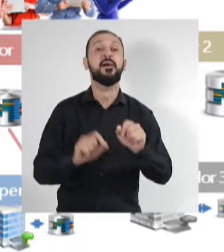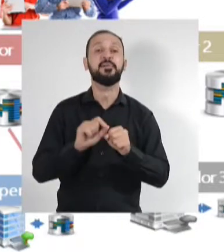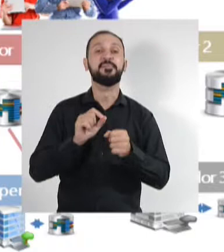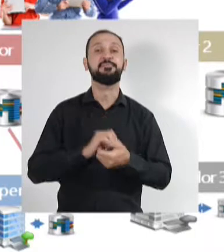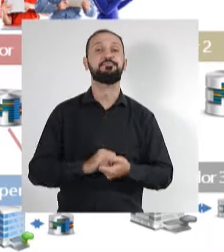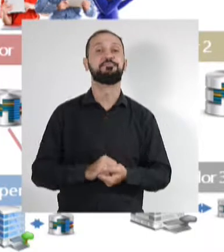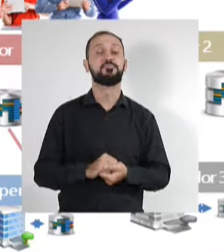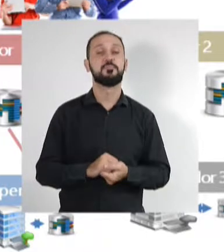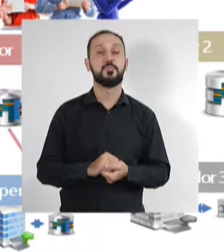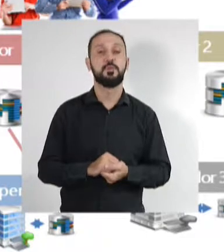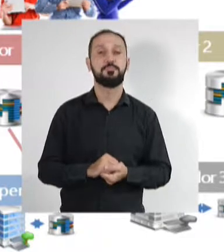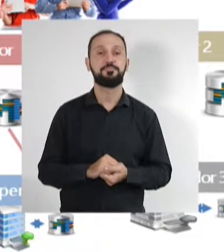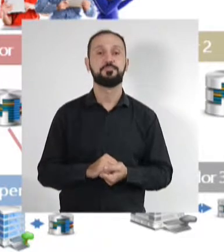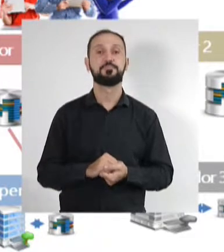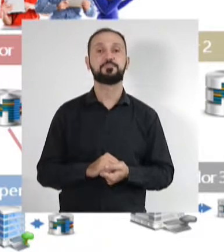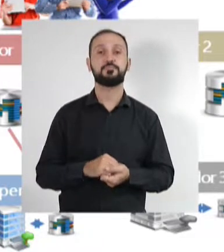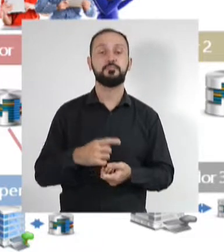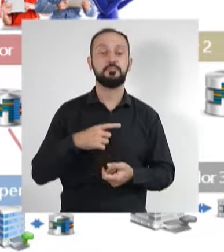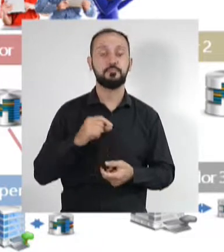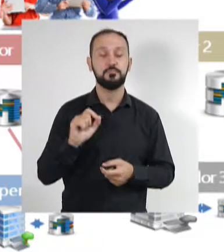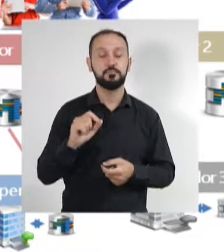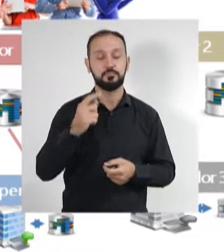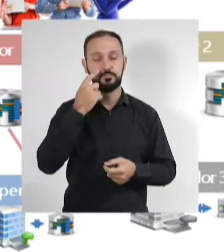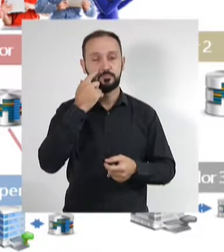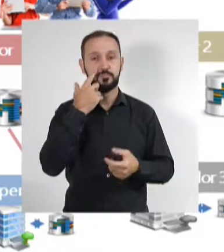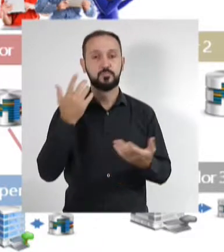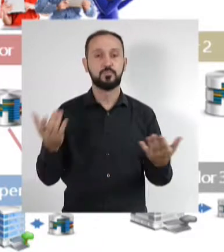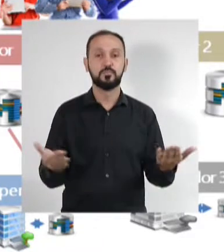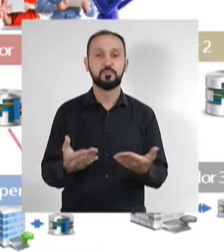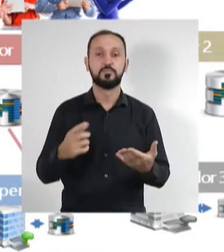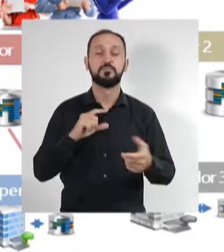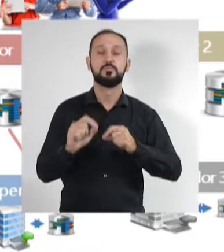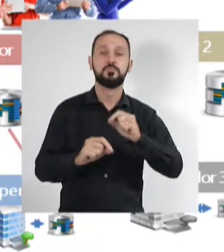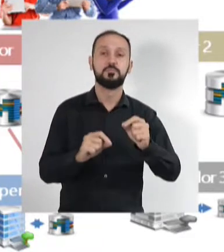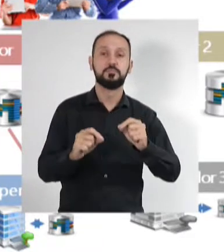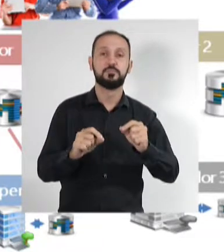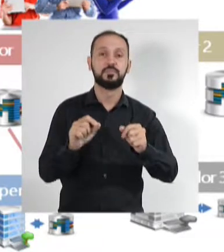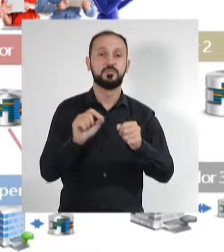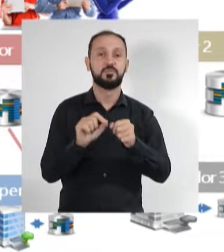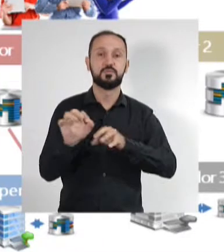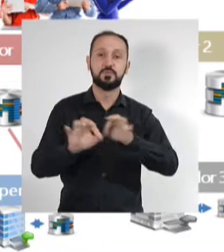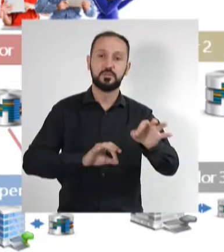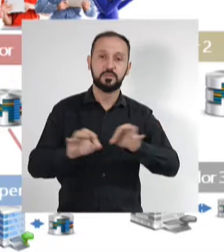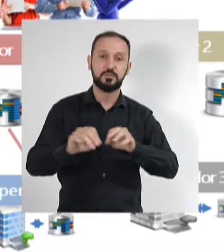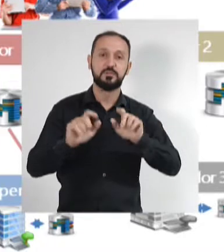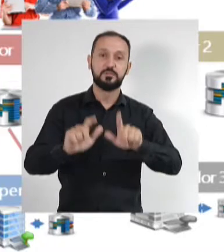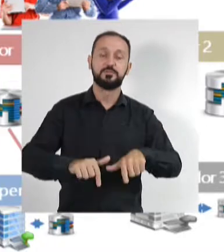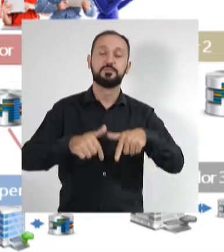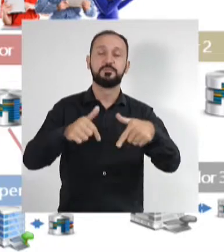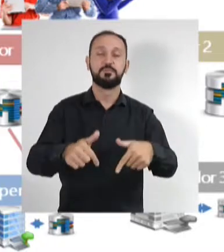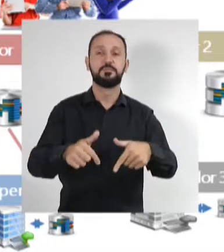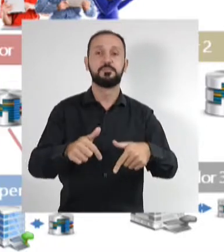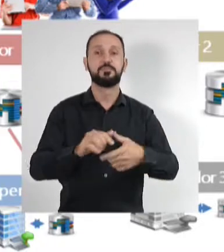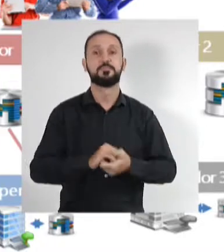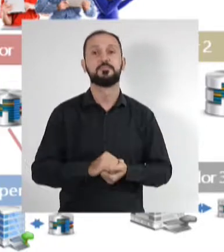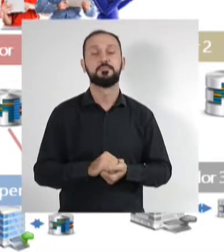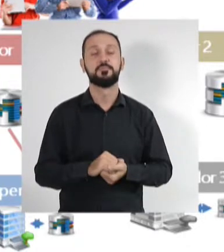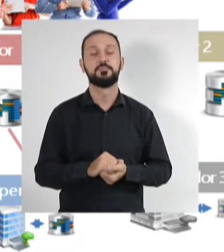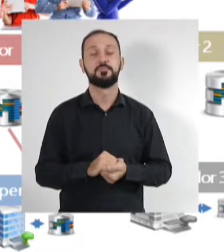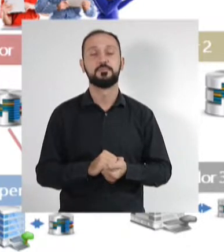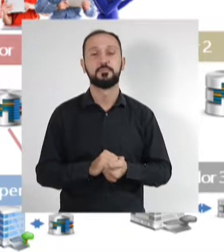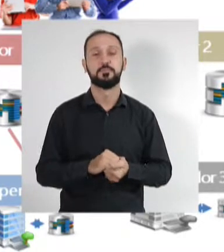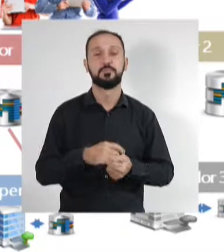feito, e os operadores, que são aqueles responsáveis, mediante a ordem do controlador, de realizar as ações de tratamento que a lei traz, por